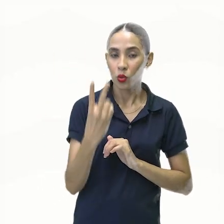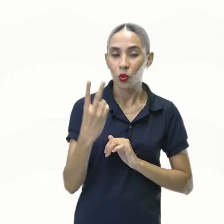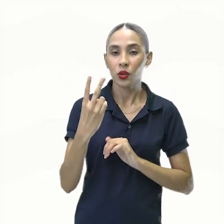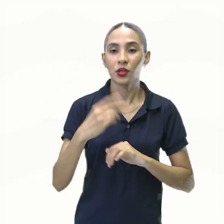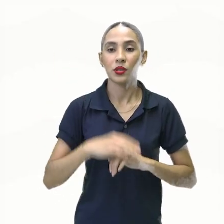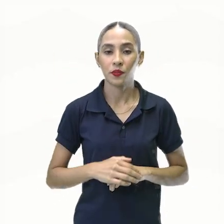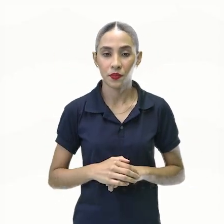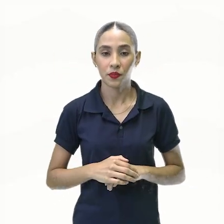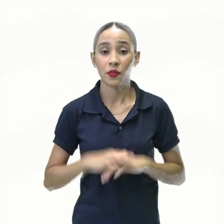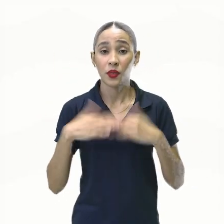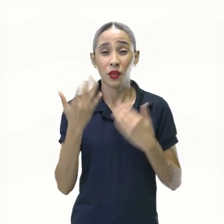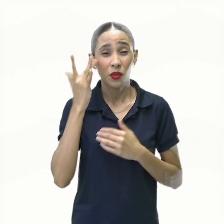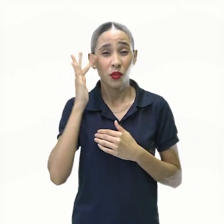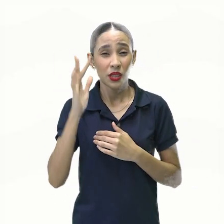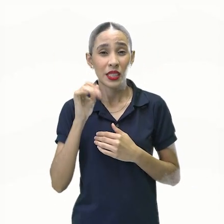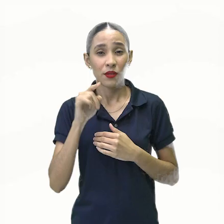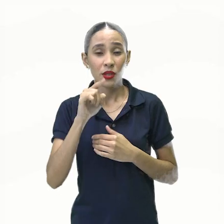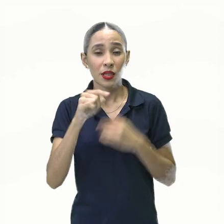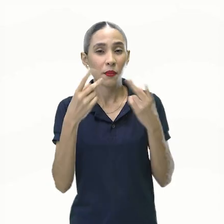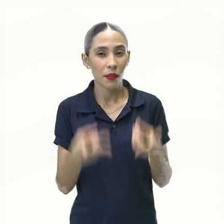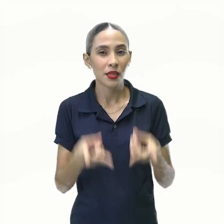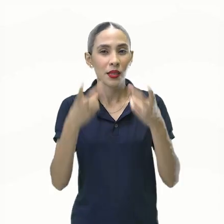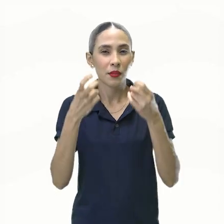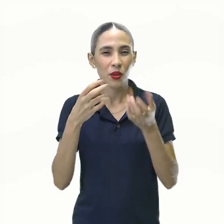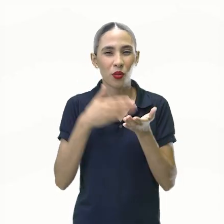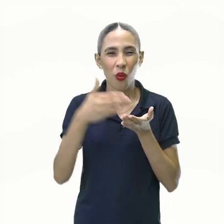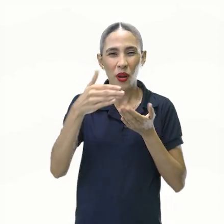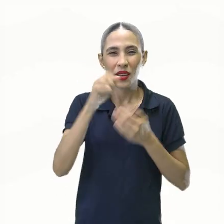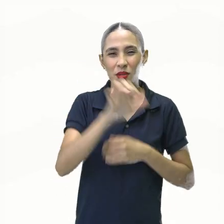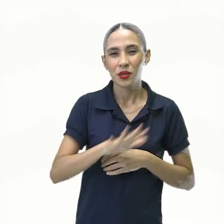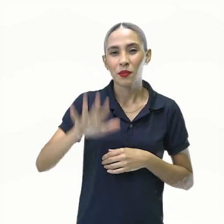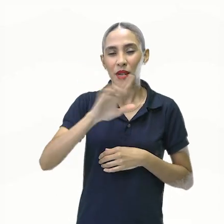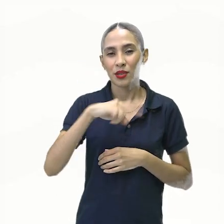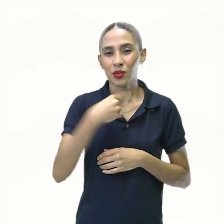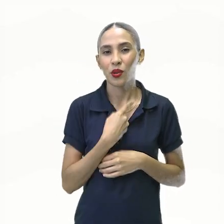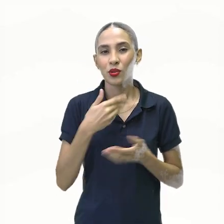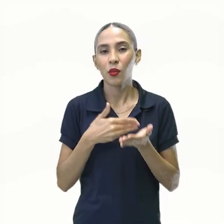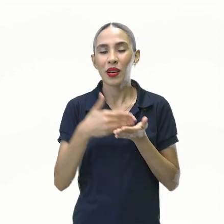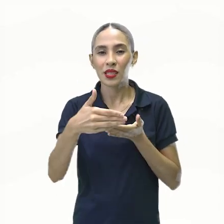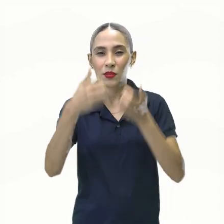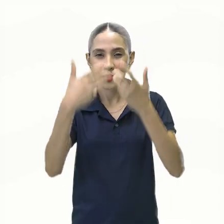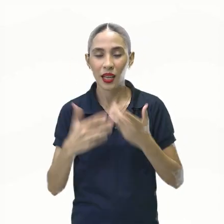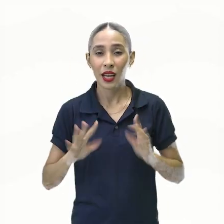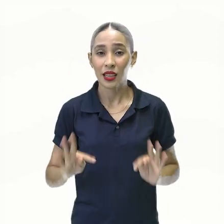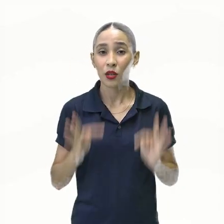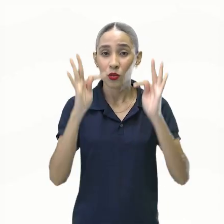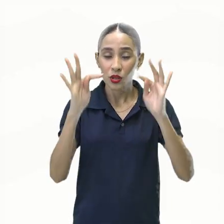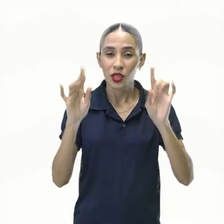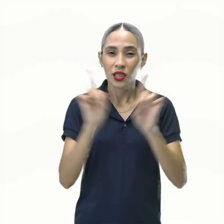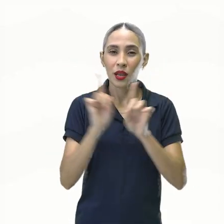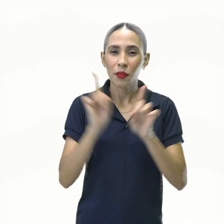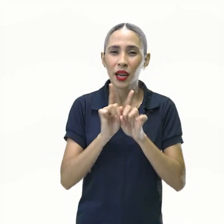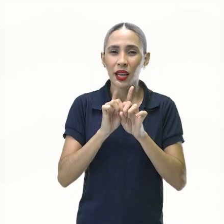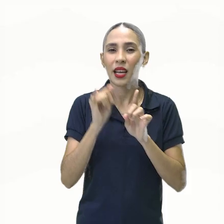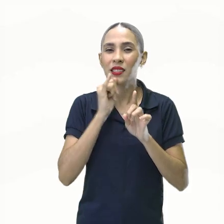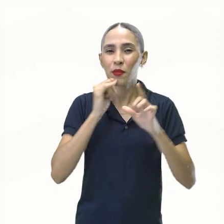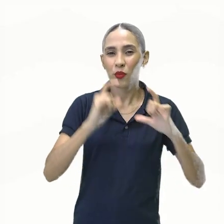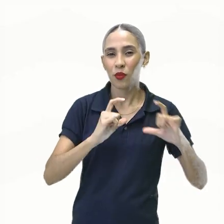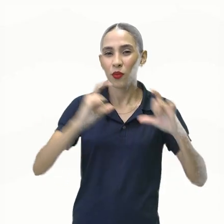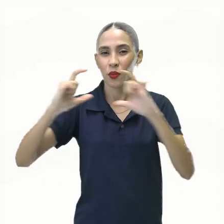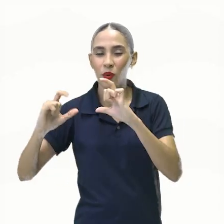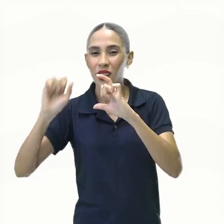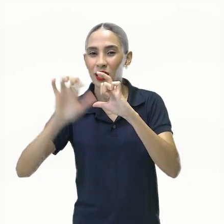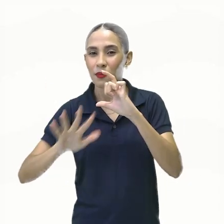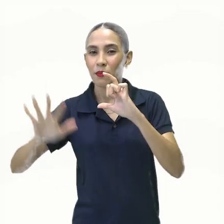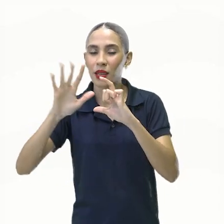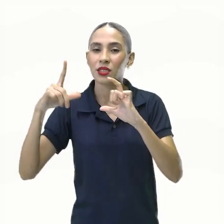de efeito estufa. Não sei se vocês repararam, lá naquela imagem, quando a gente começou a falar de tecnologia, lá no canto